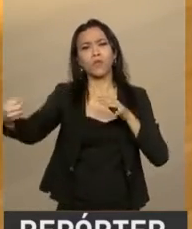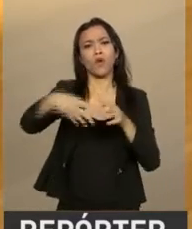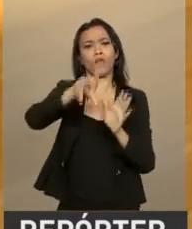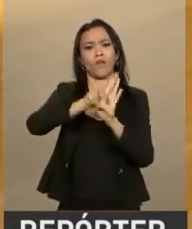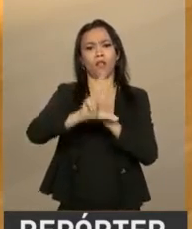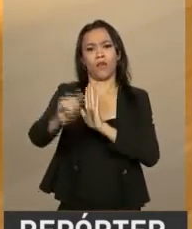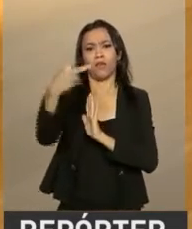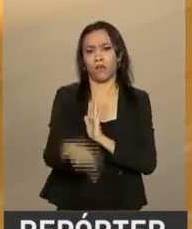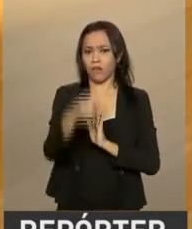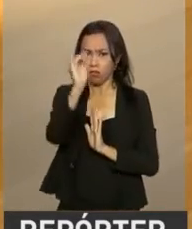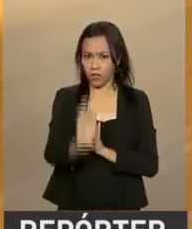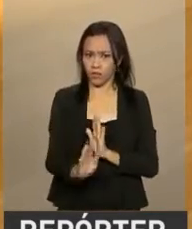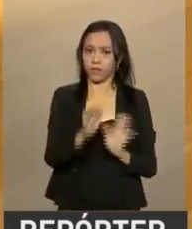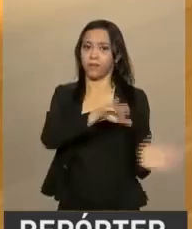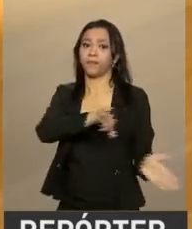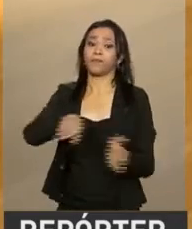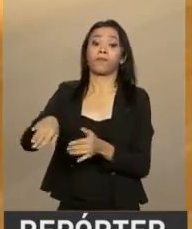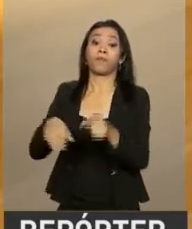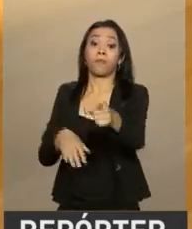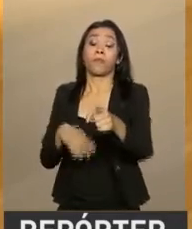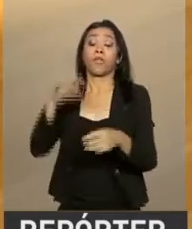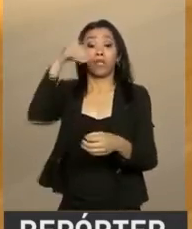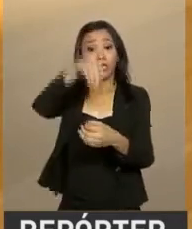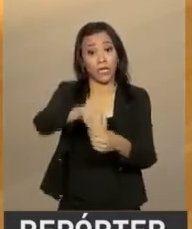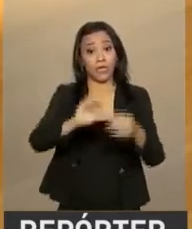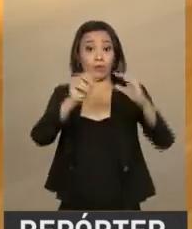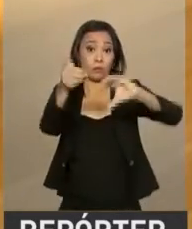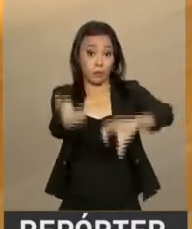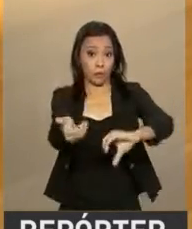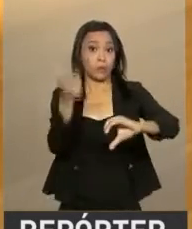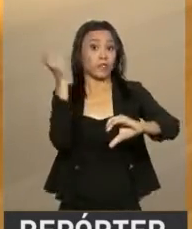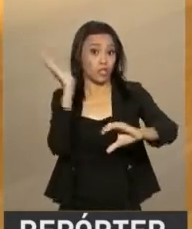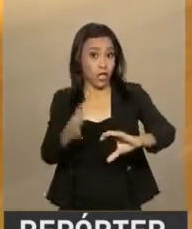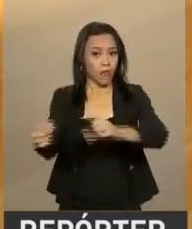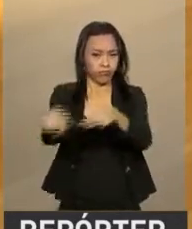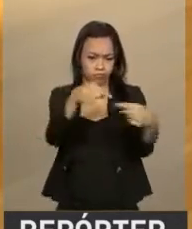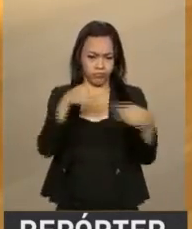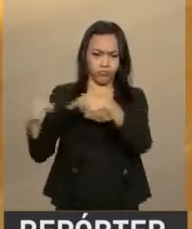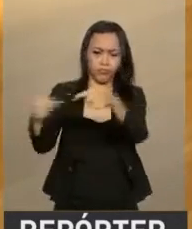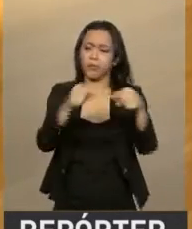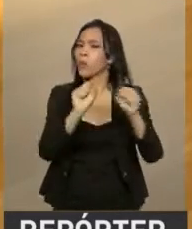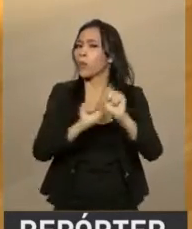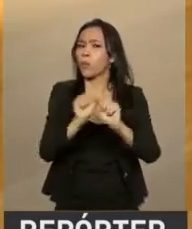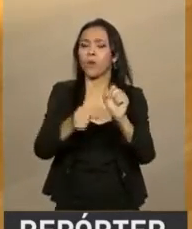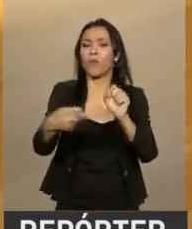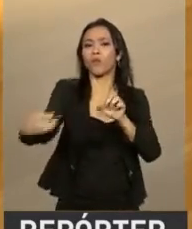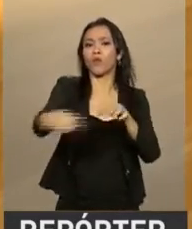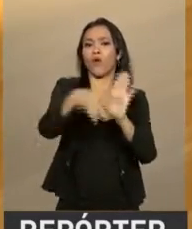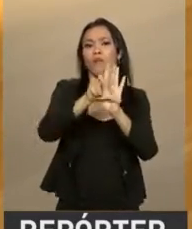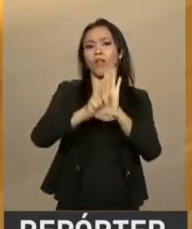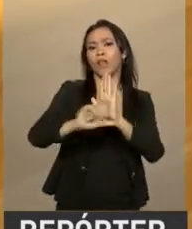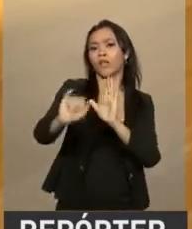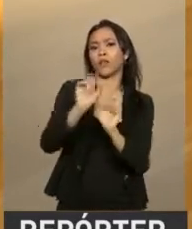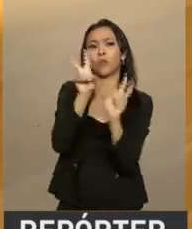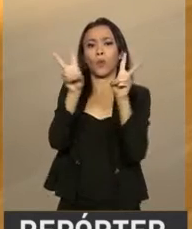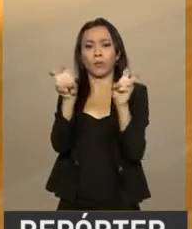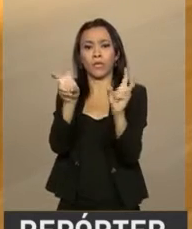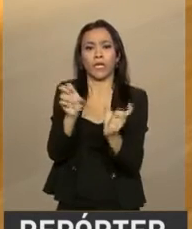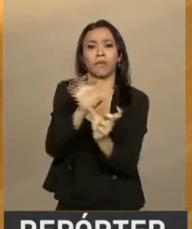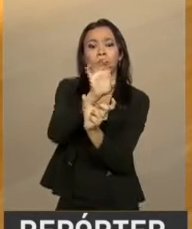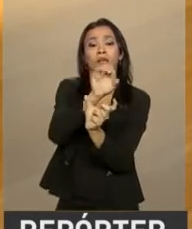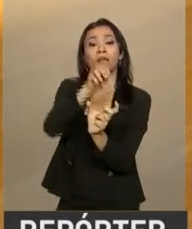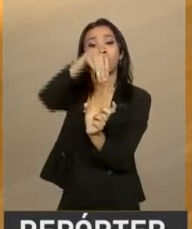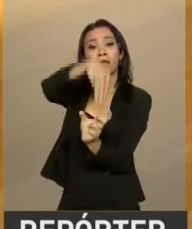nosso parlamento encontra-se já em estágio avançado uma nova lei de imigrações. O